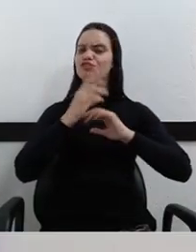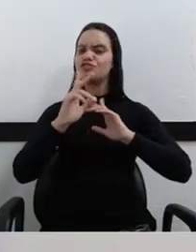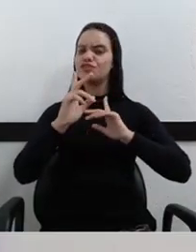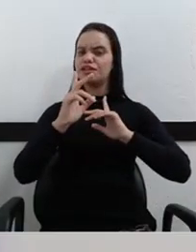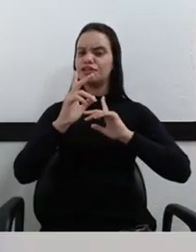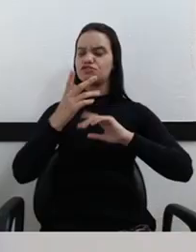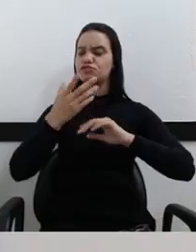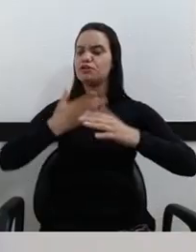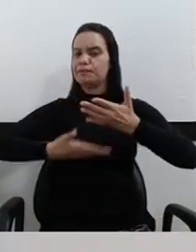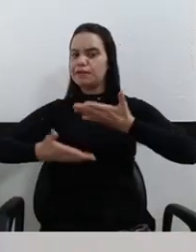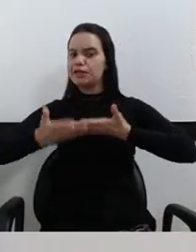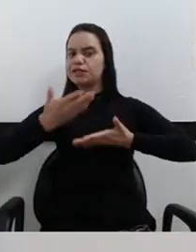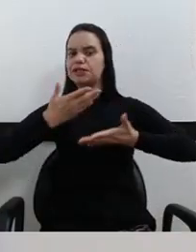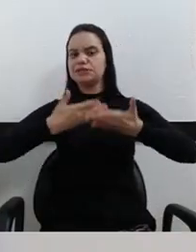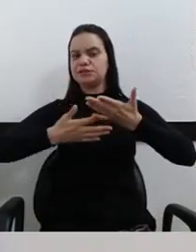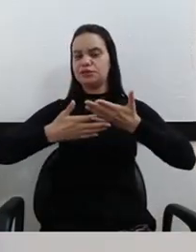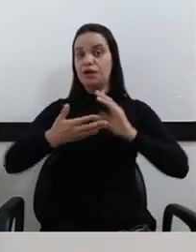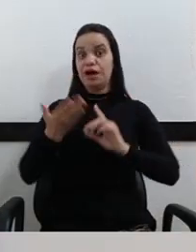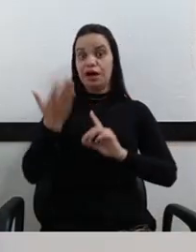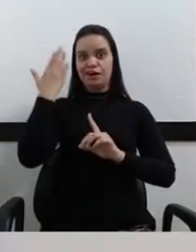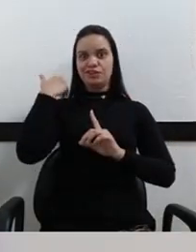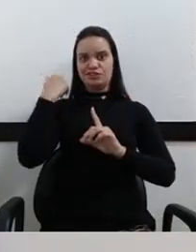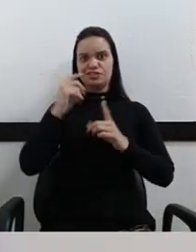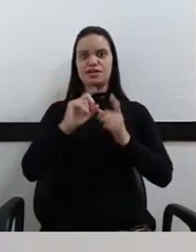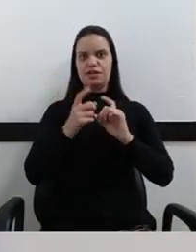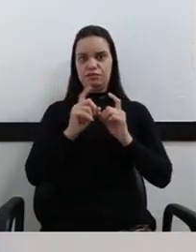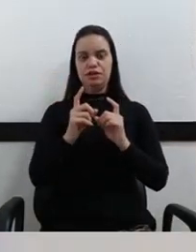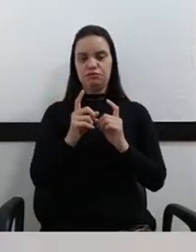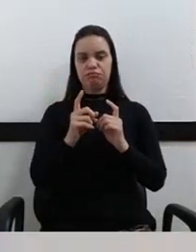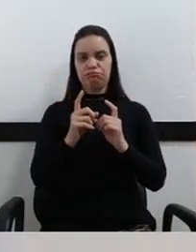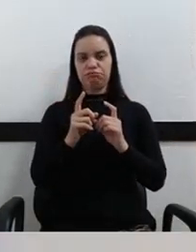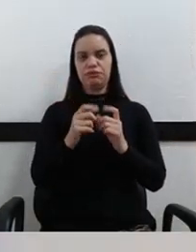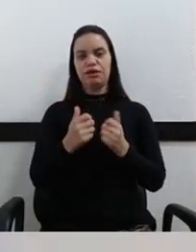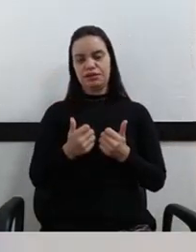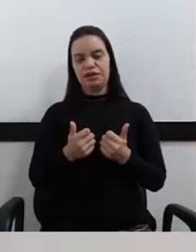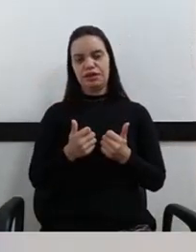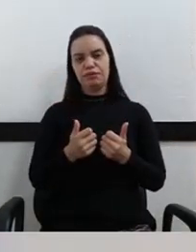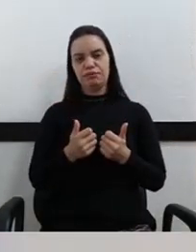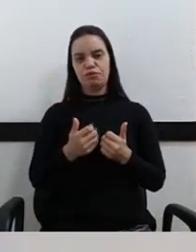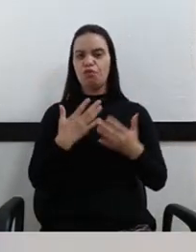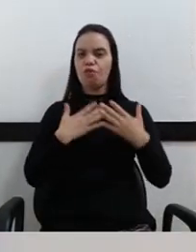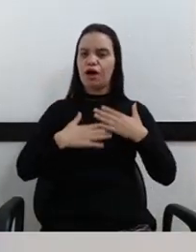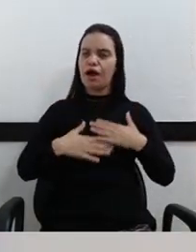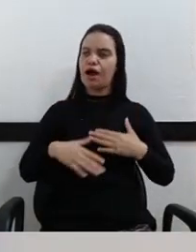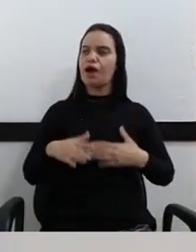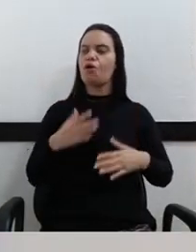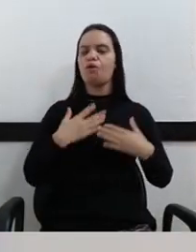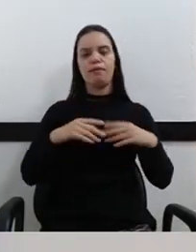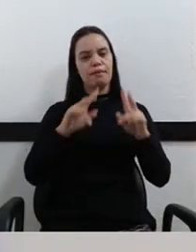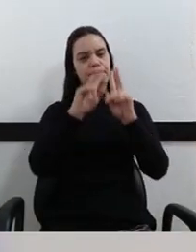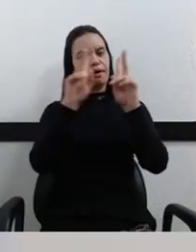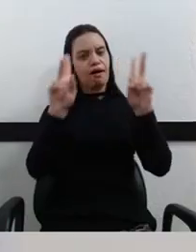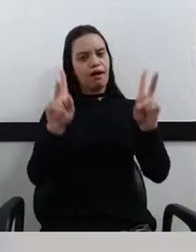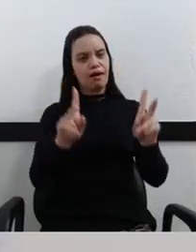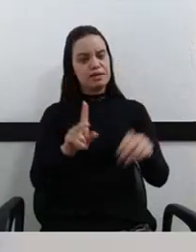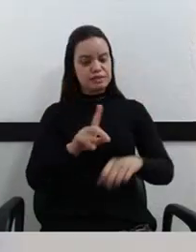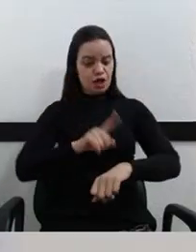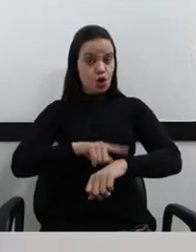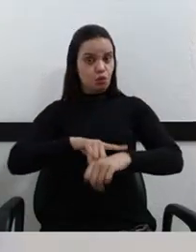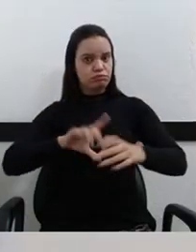nós, de uma maneira mais antecipada, enfim, né, com mais tranquilidade, com mais